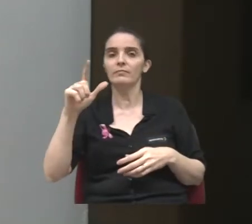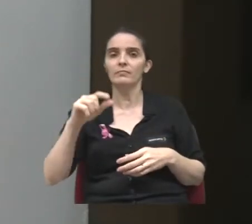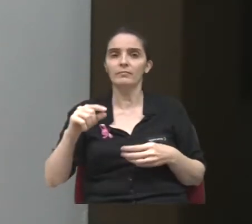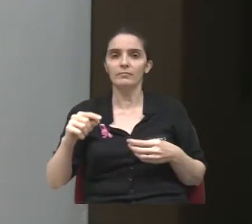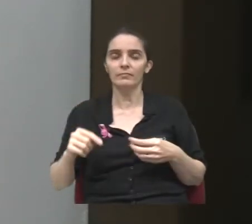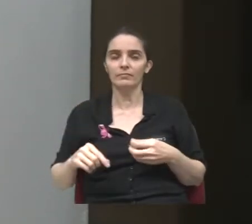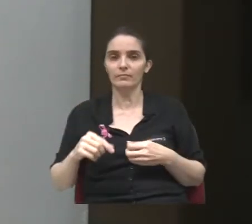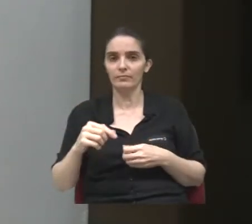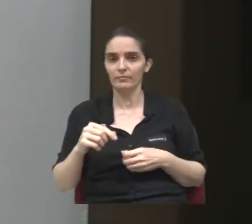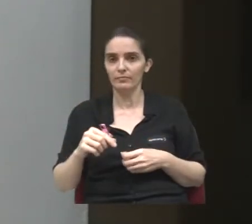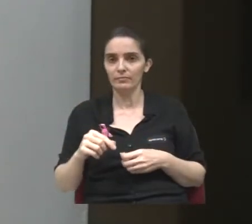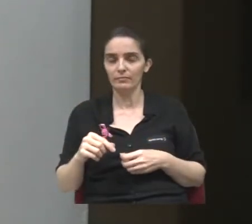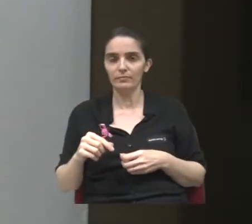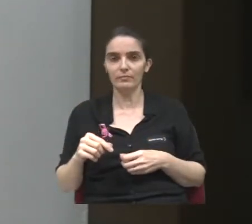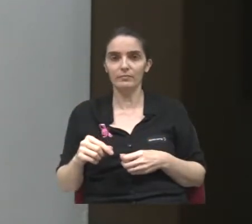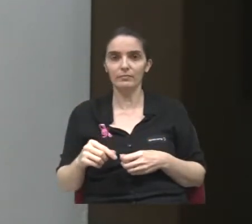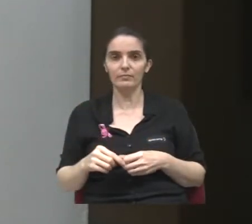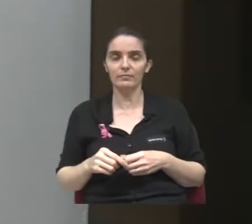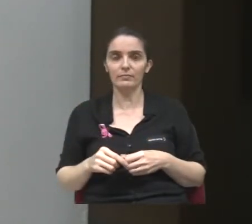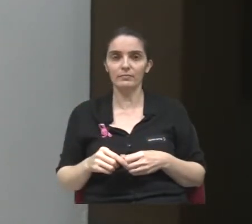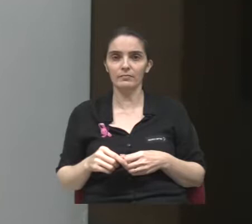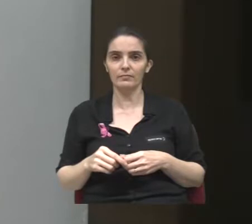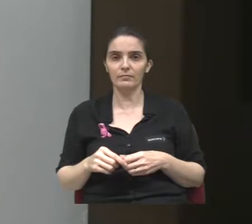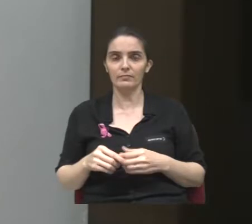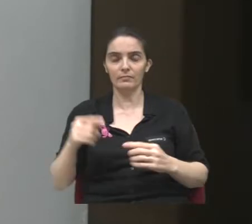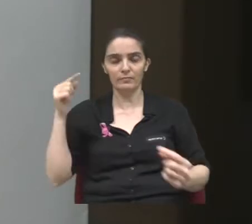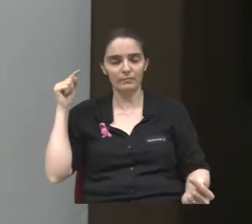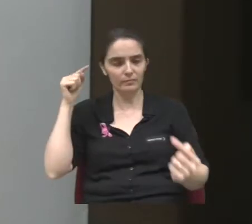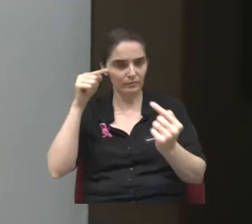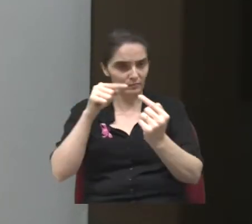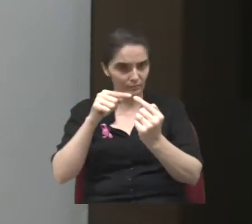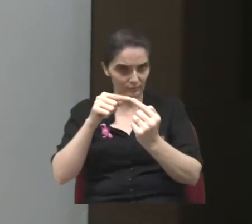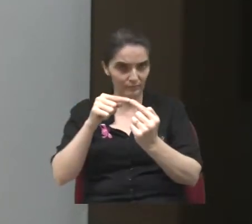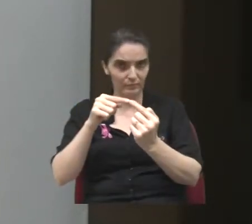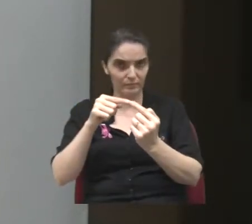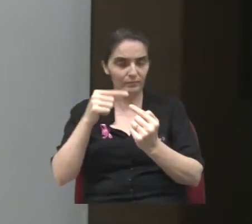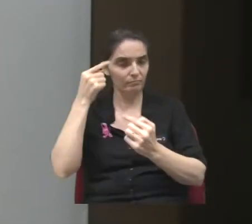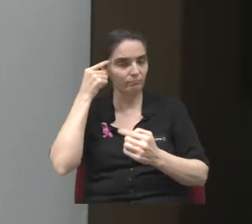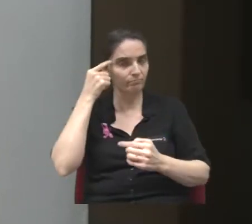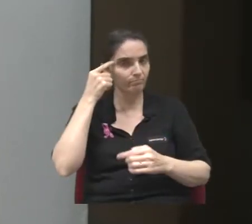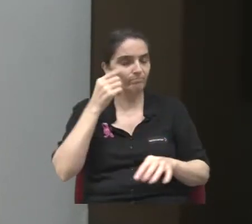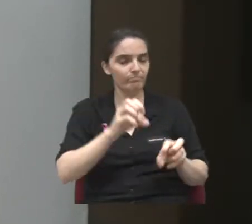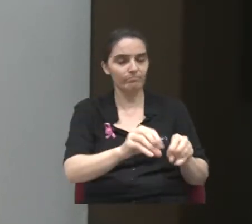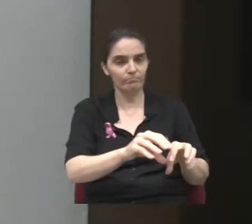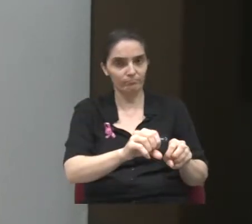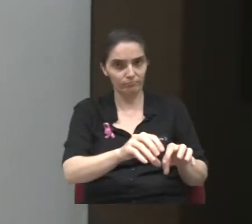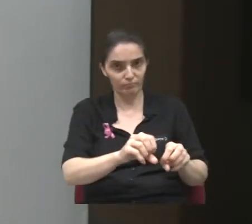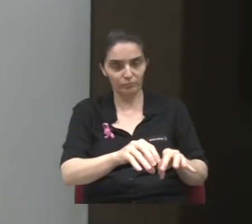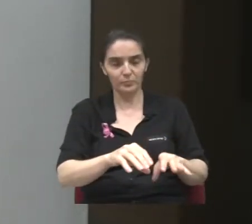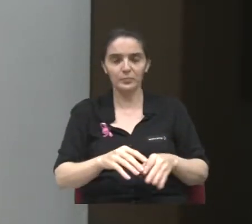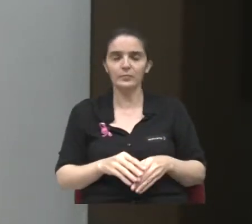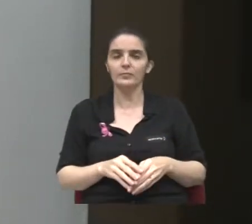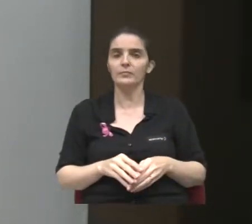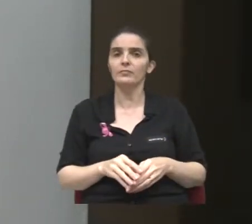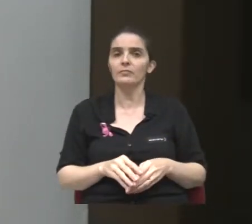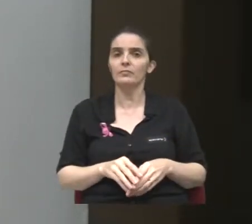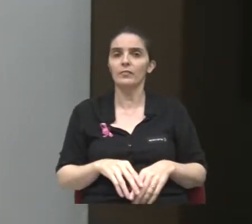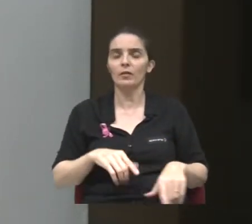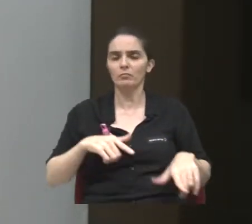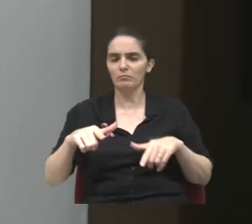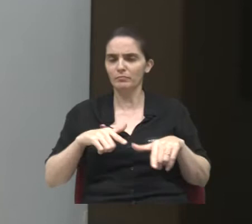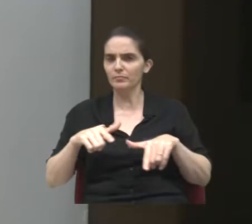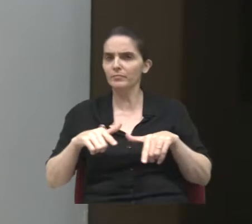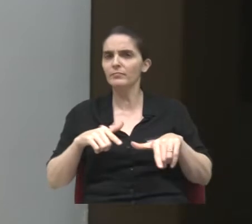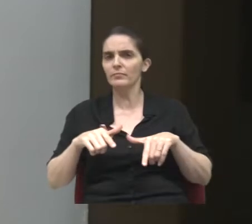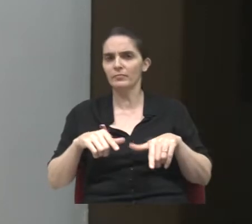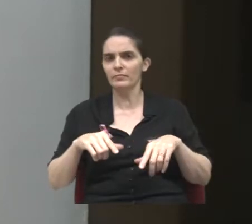ficaram mais focados realmente na área da educação, fora todo o trabalho que teve nesta